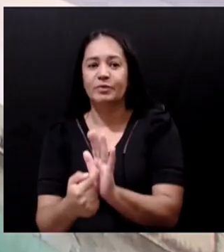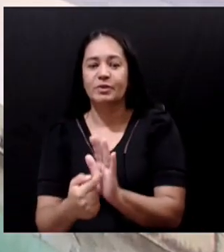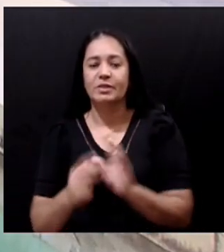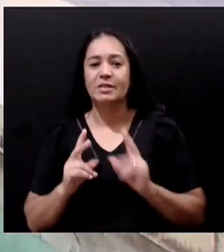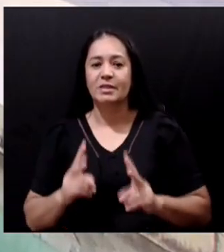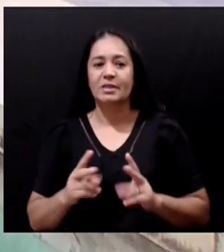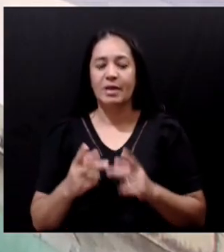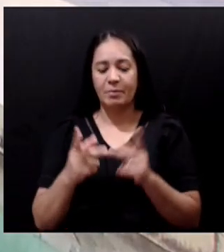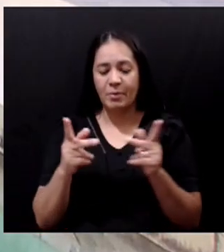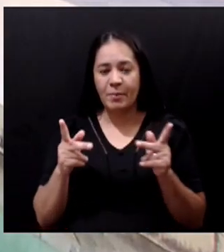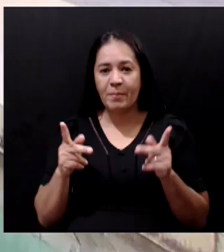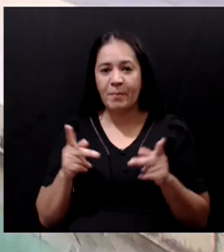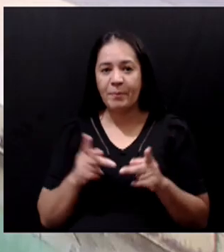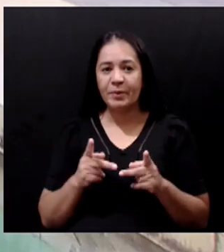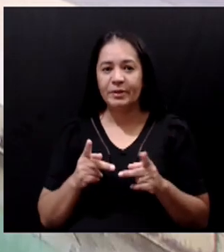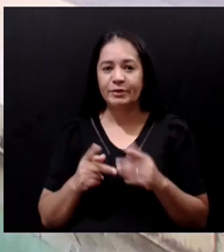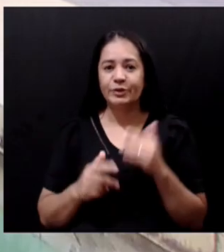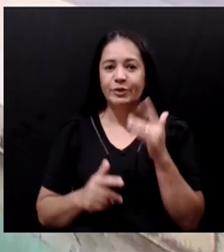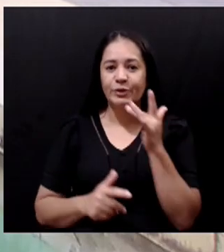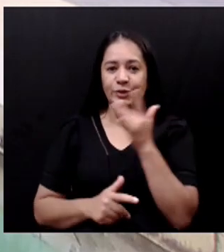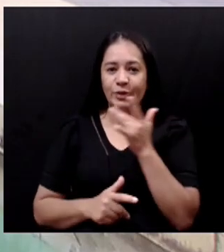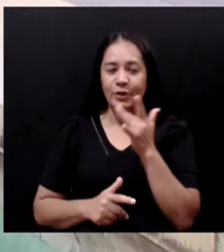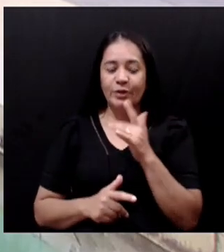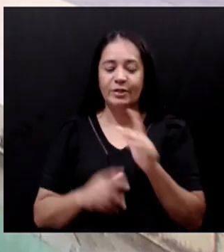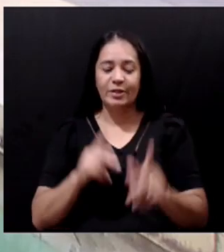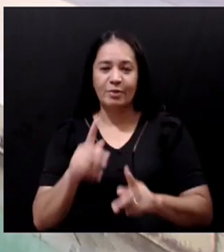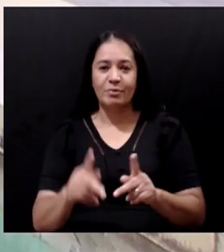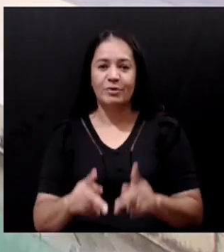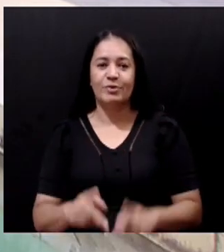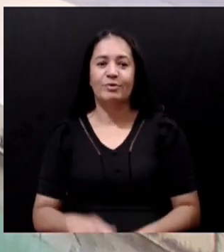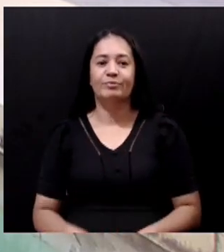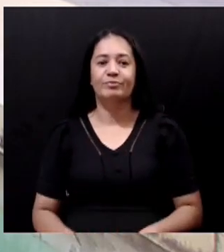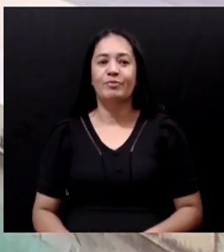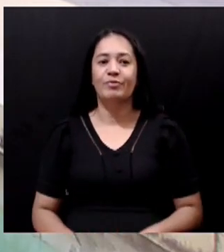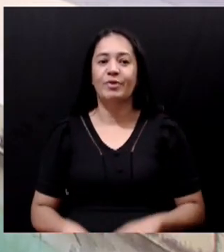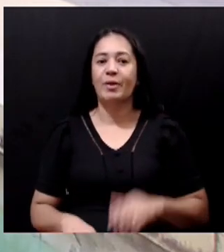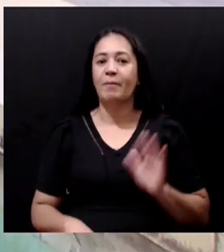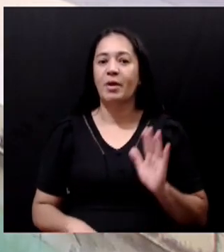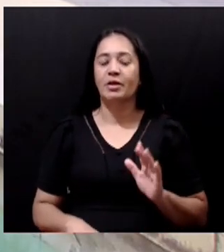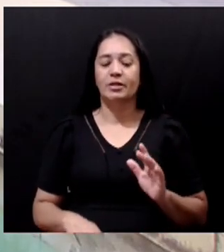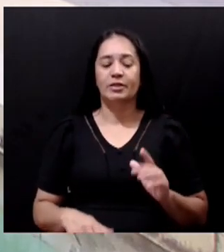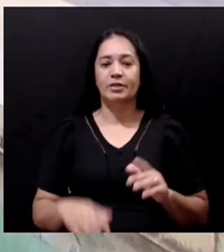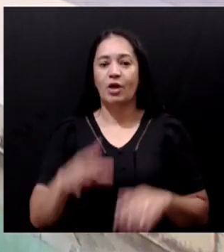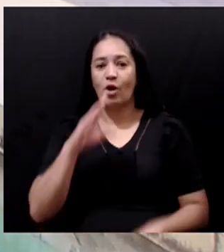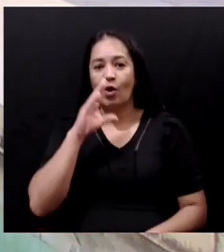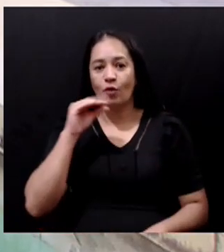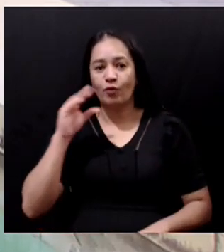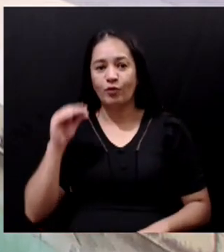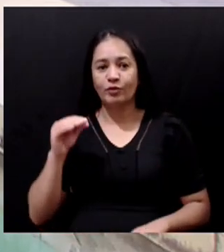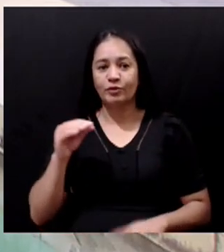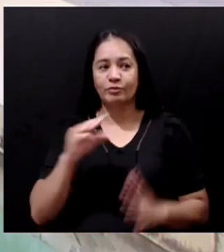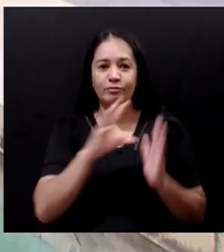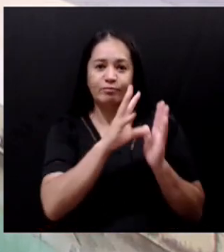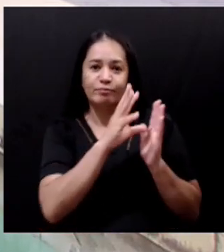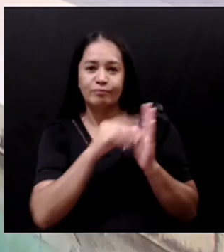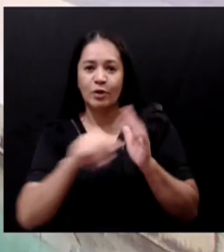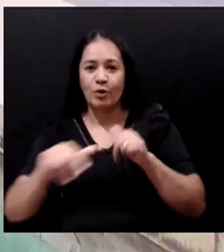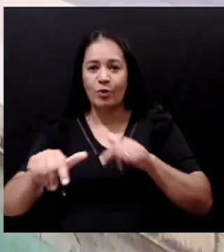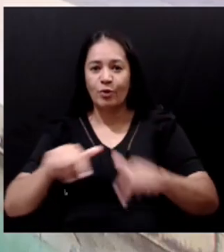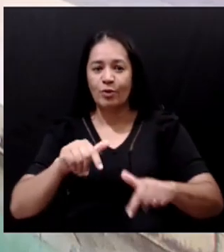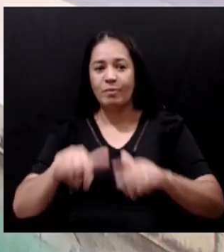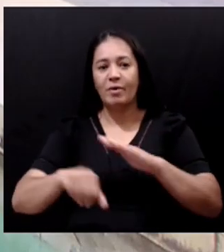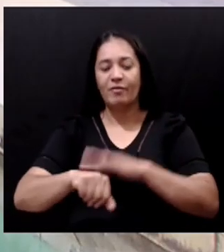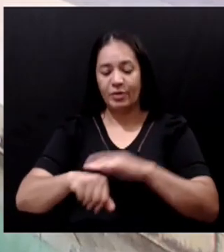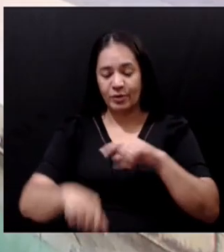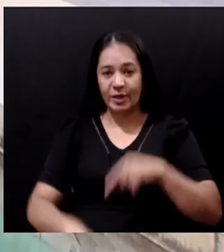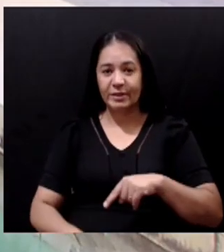caem no gosto das pessoas. E muito mais, os colaboradores se inspiram no trabalho feito aqui e abrem o